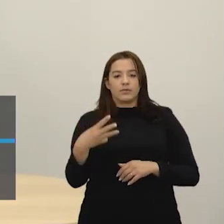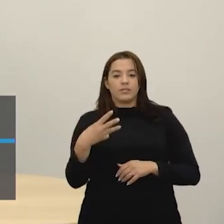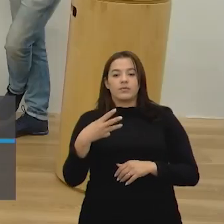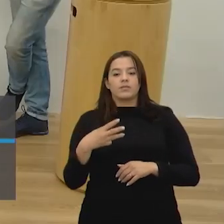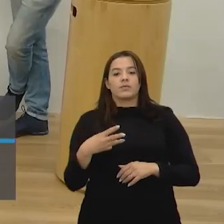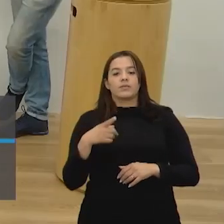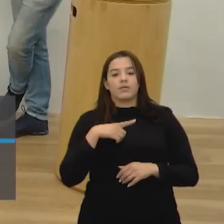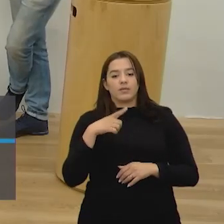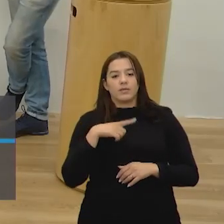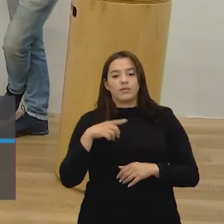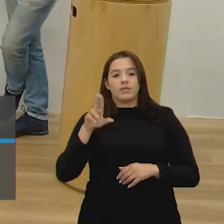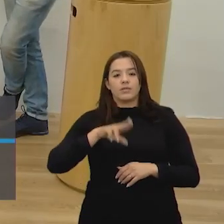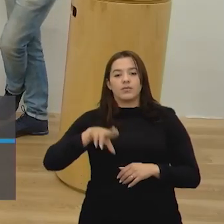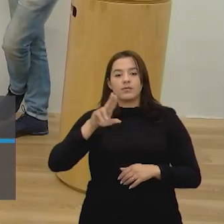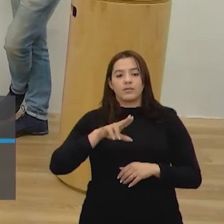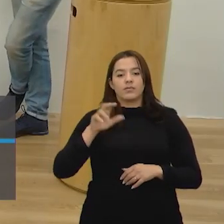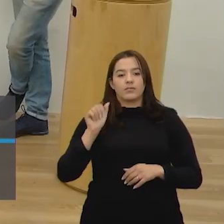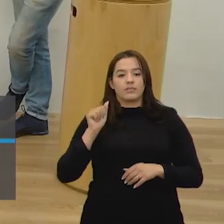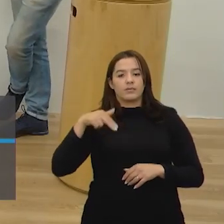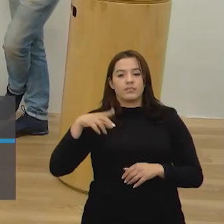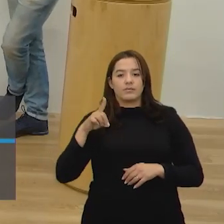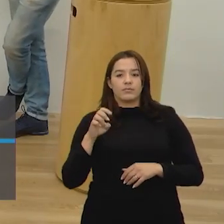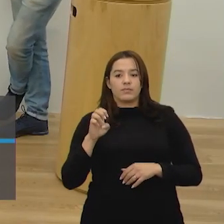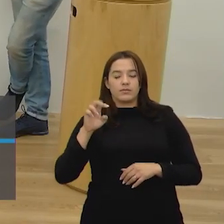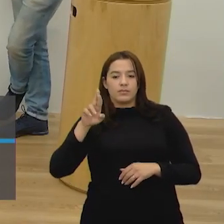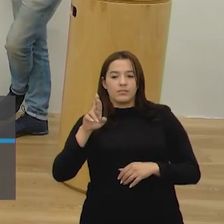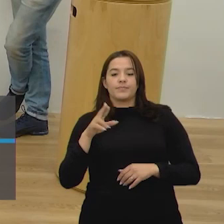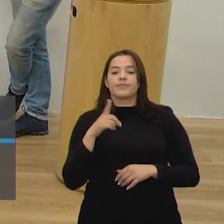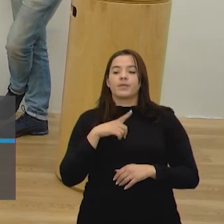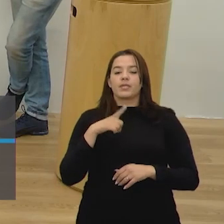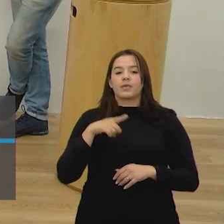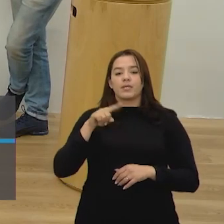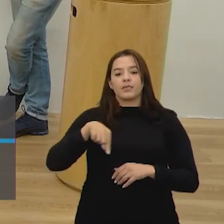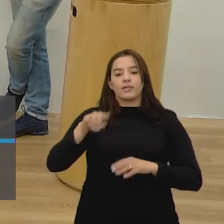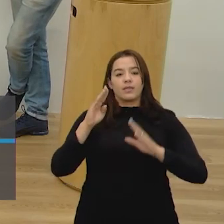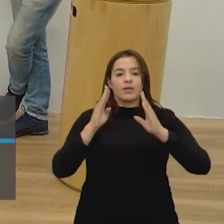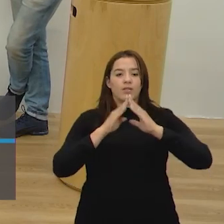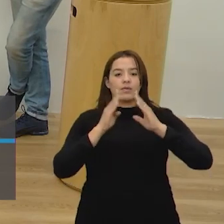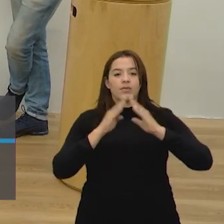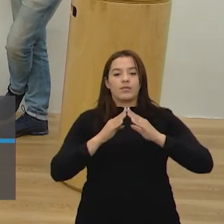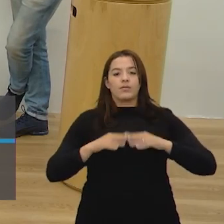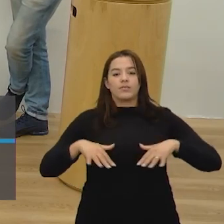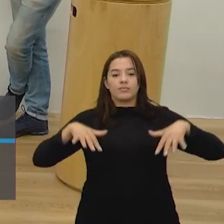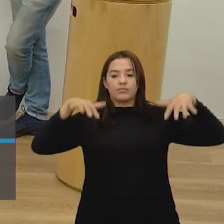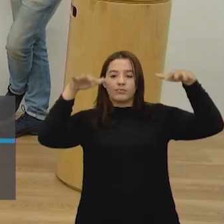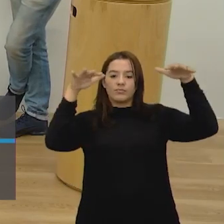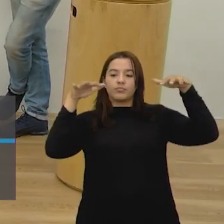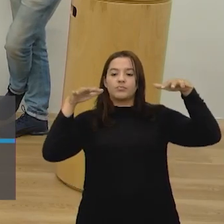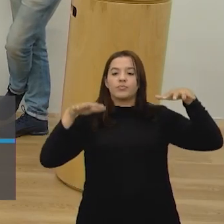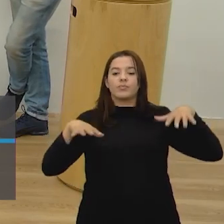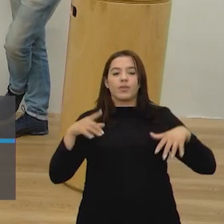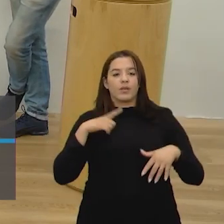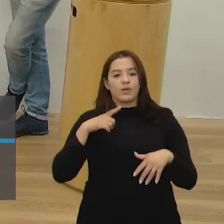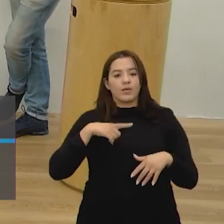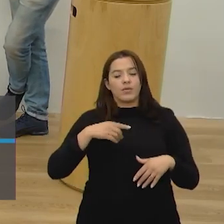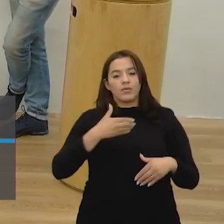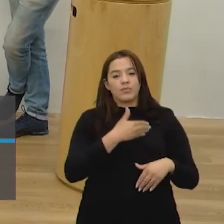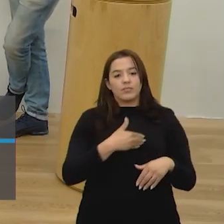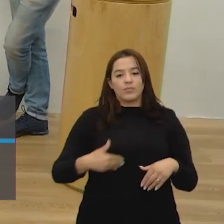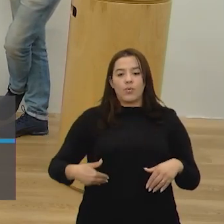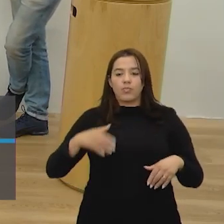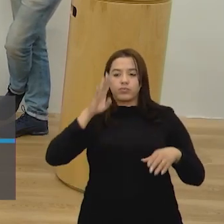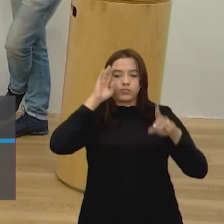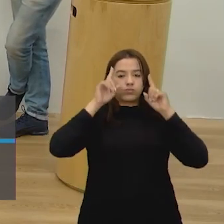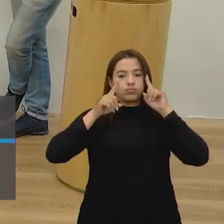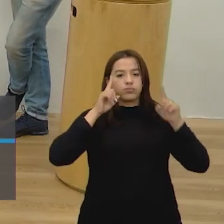Salvador Allende. É o Salvador Allende, quando a casa Palácio de la Moneda, que é o palácio presidencial, fica em Santiago do